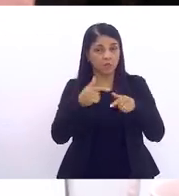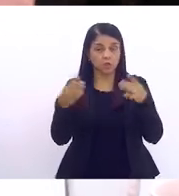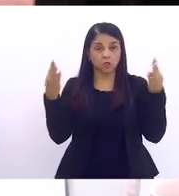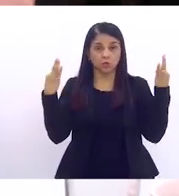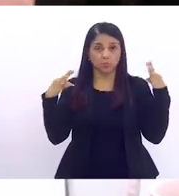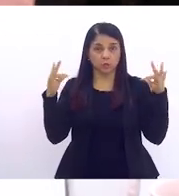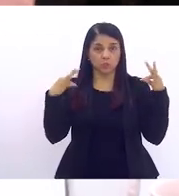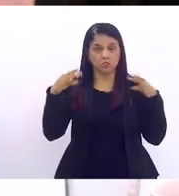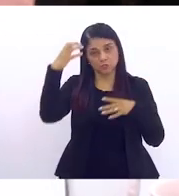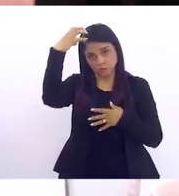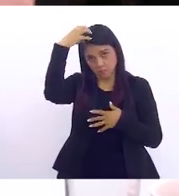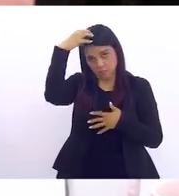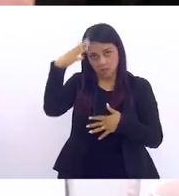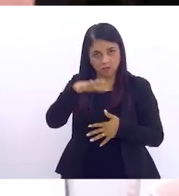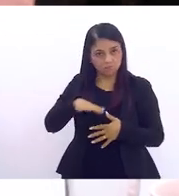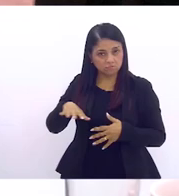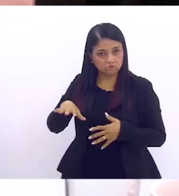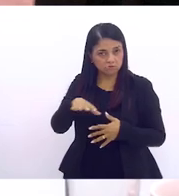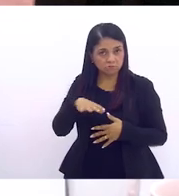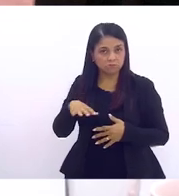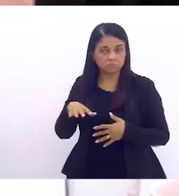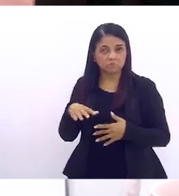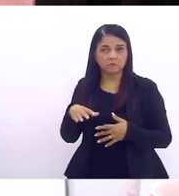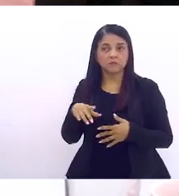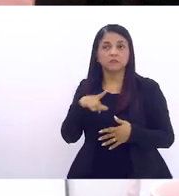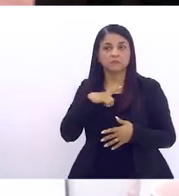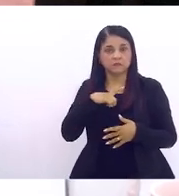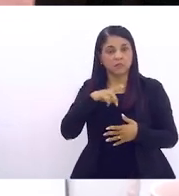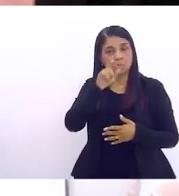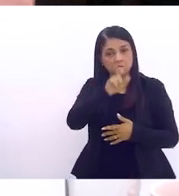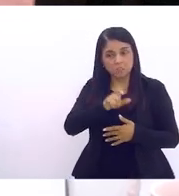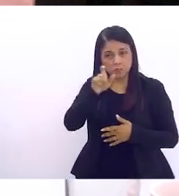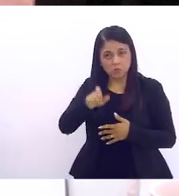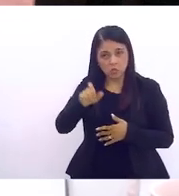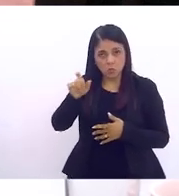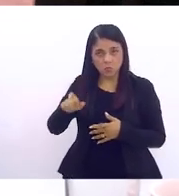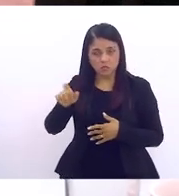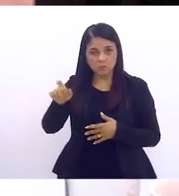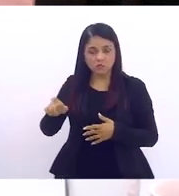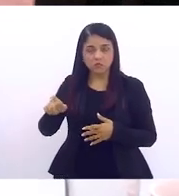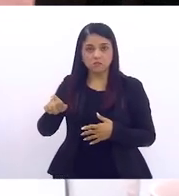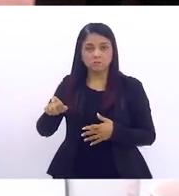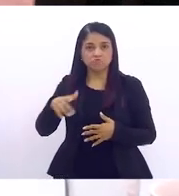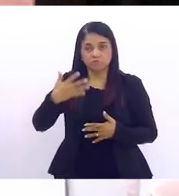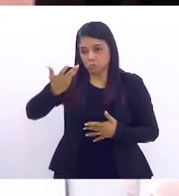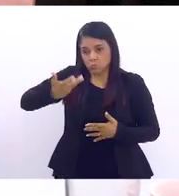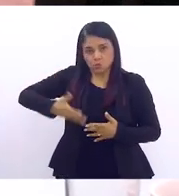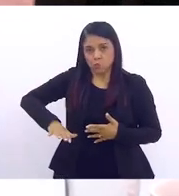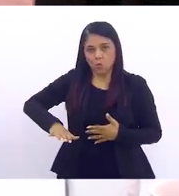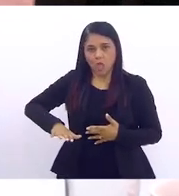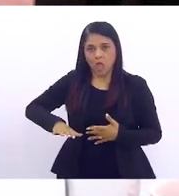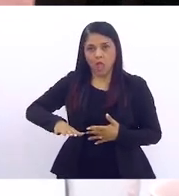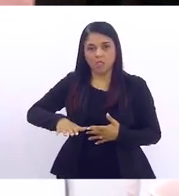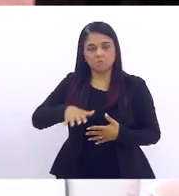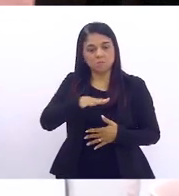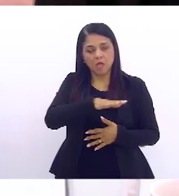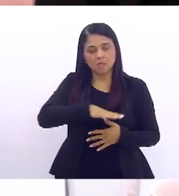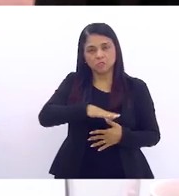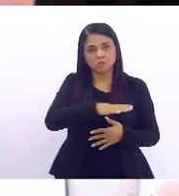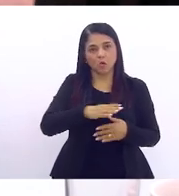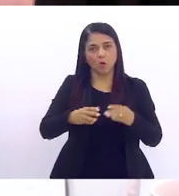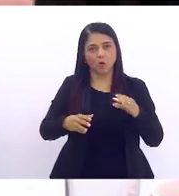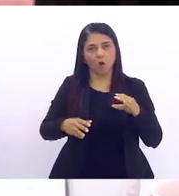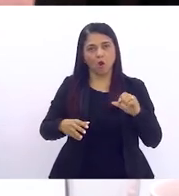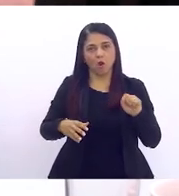em Angra dos Reis e tem muitas pessoas que dizem que não querem ir para pra região da Costa